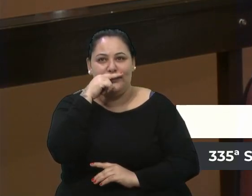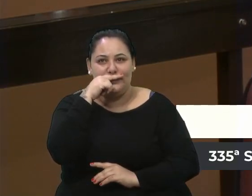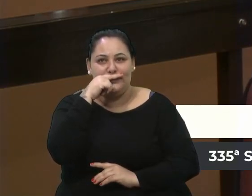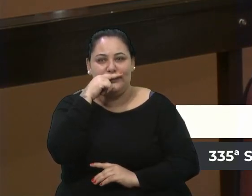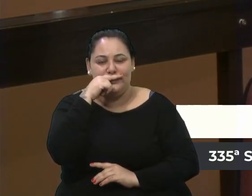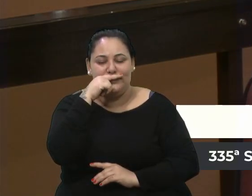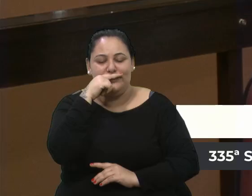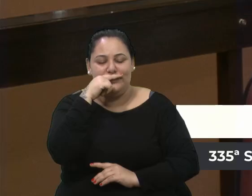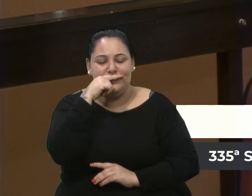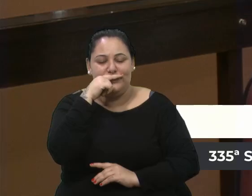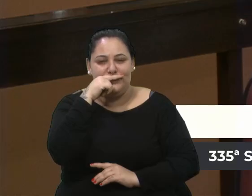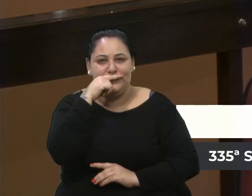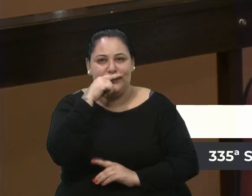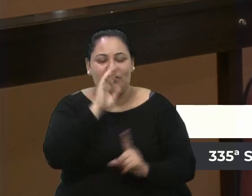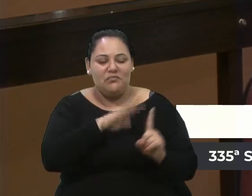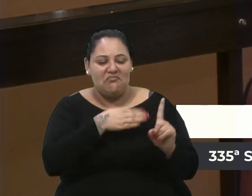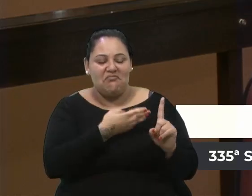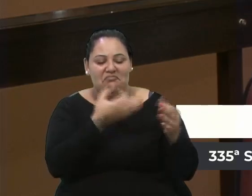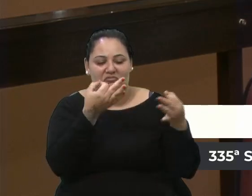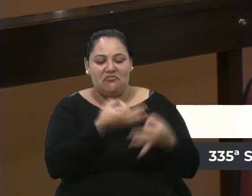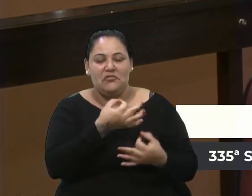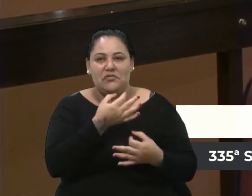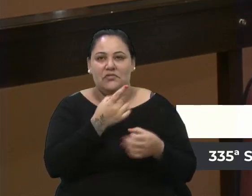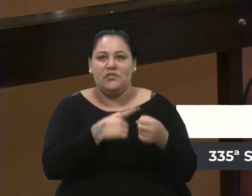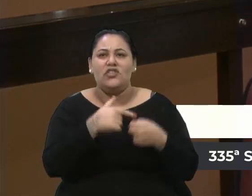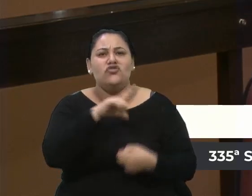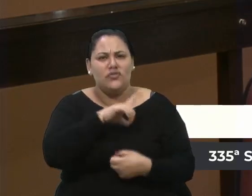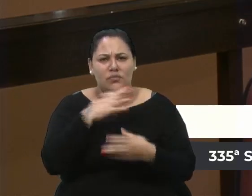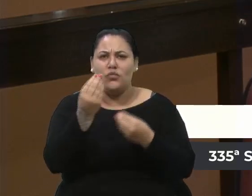cidade. Tivemos muitos prefeitos bons,